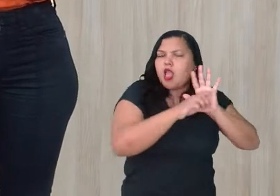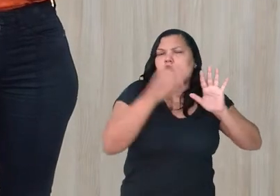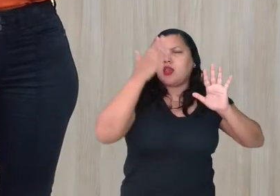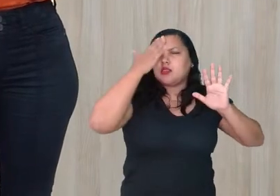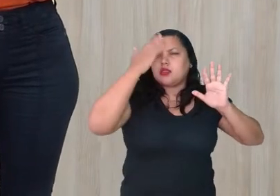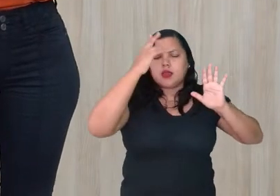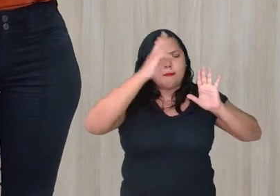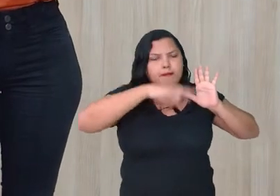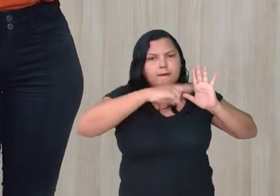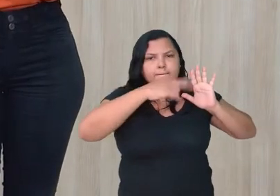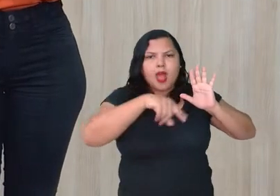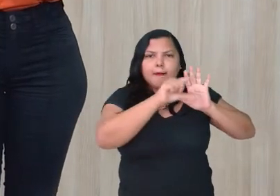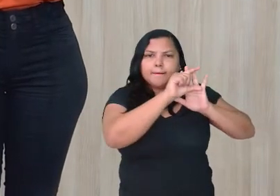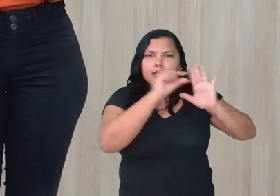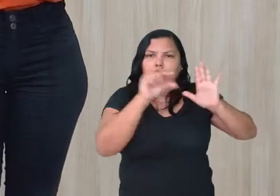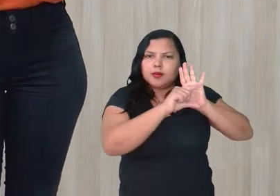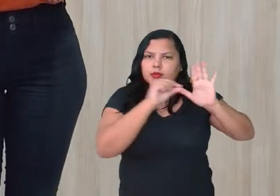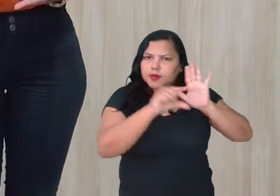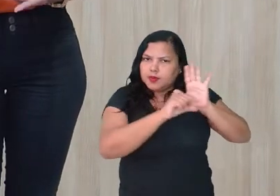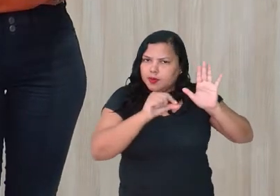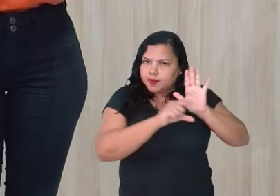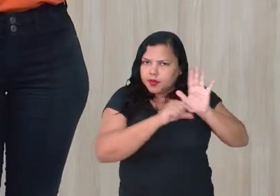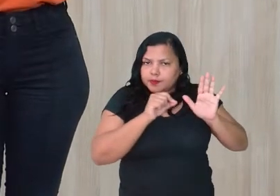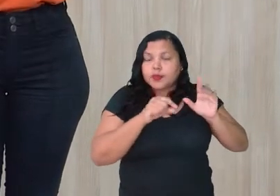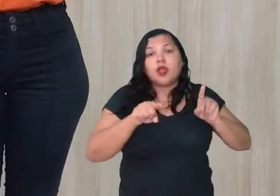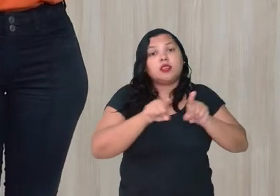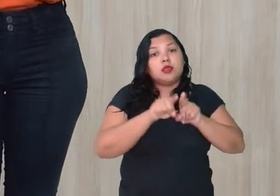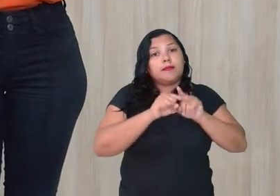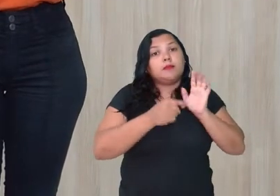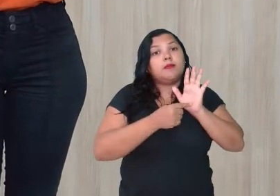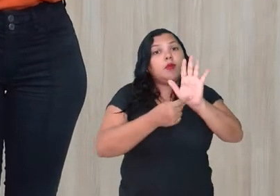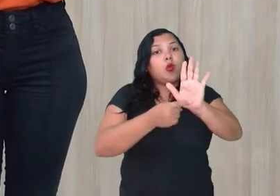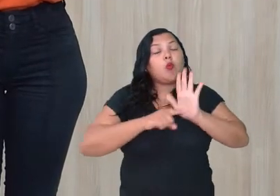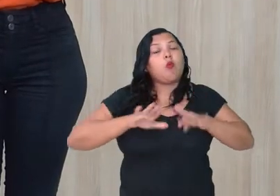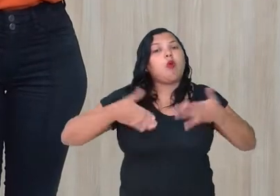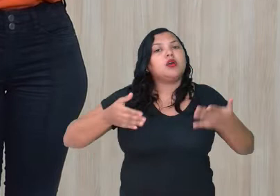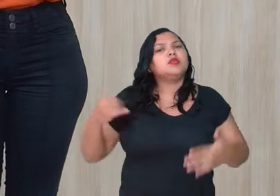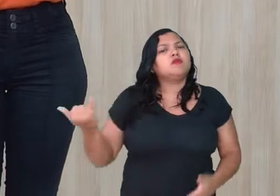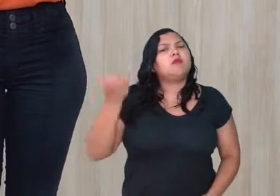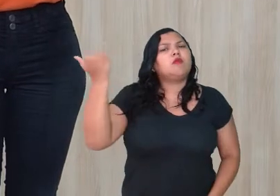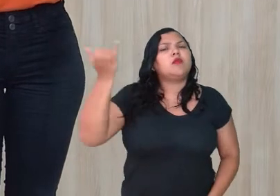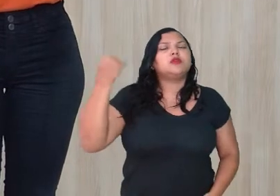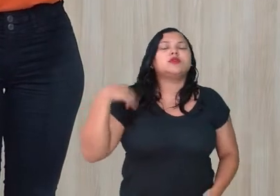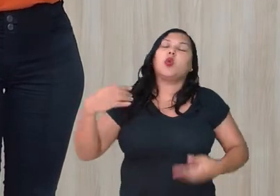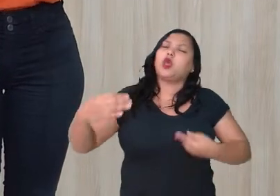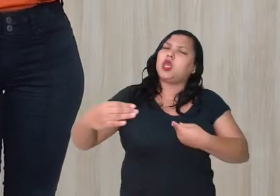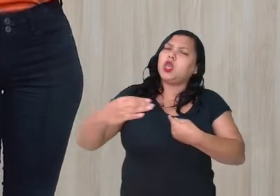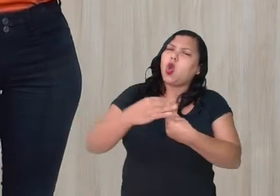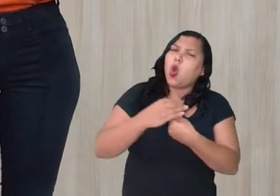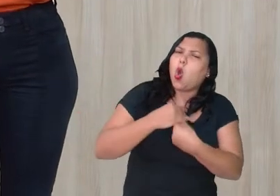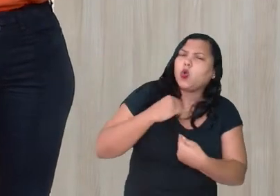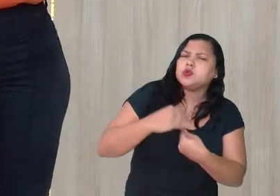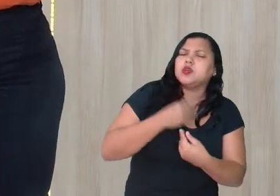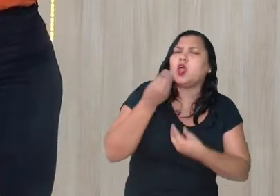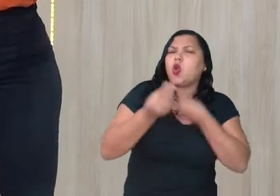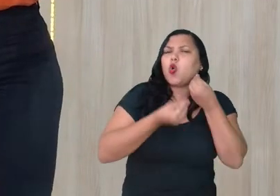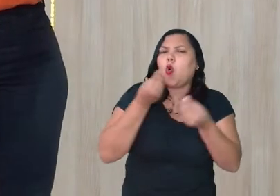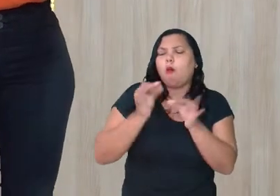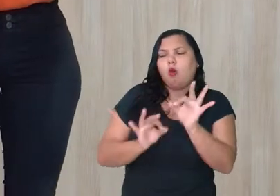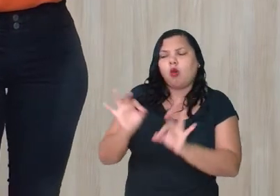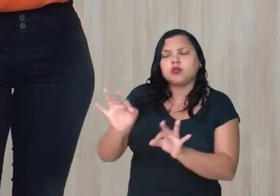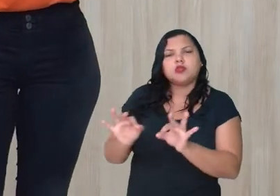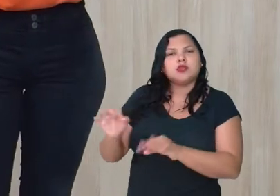dessa lei, trouxemos informações que dão a gente uma certa orientação de como estruturar o nosso